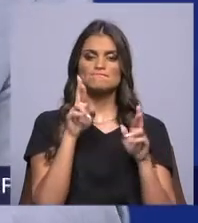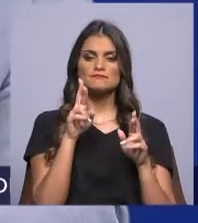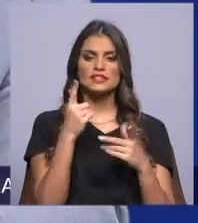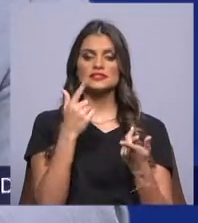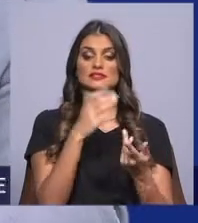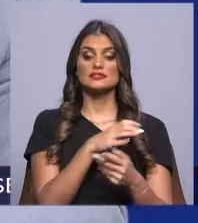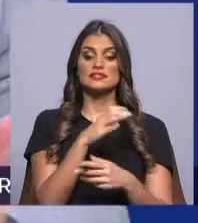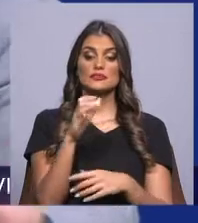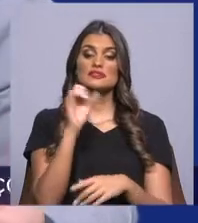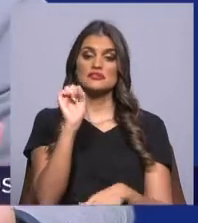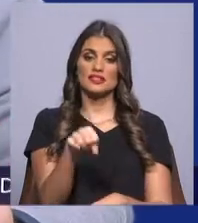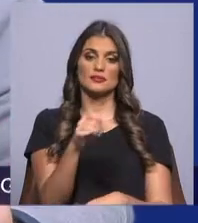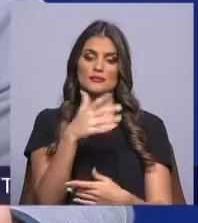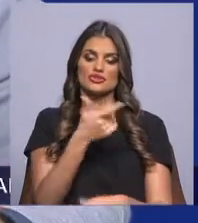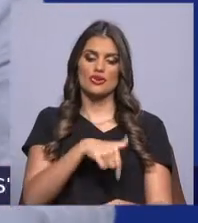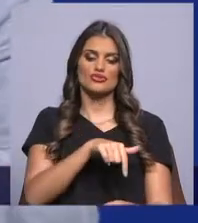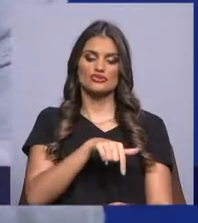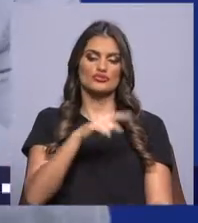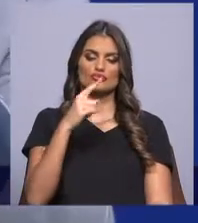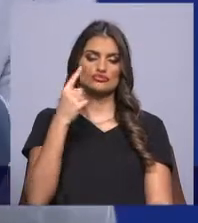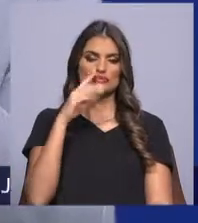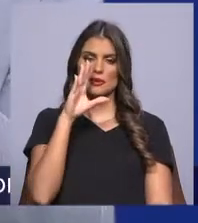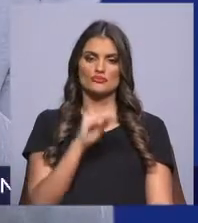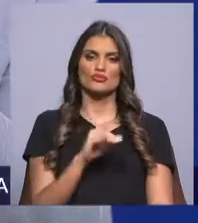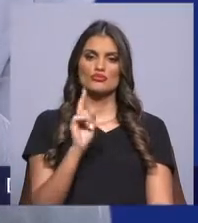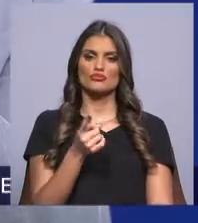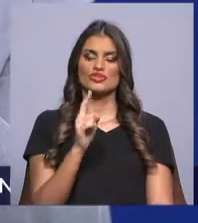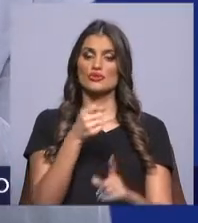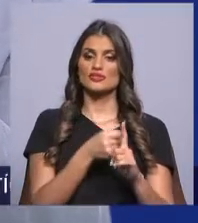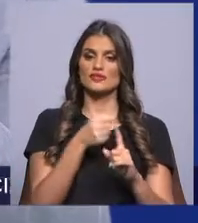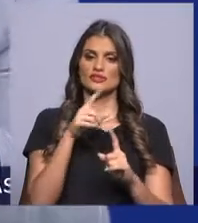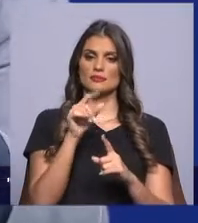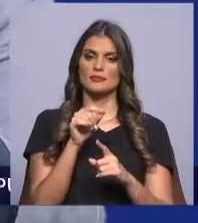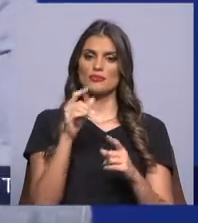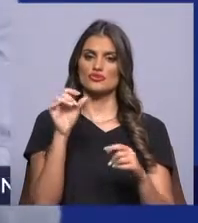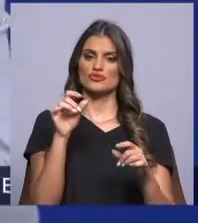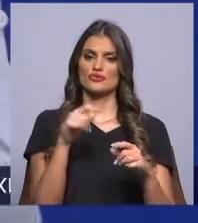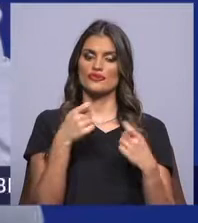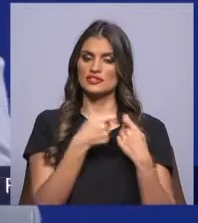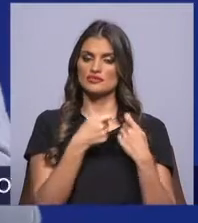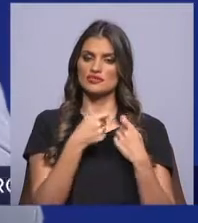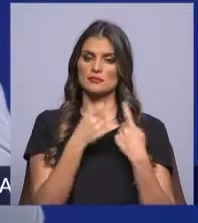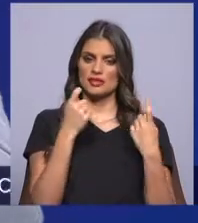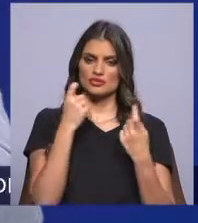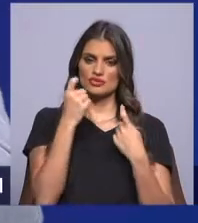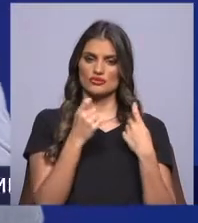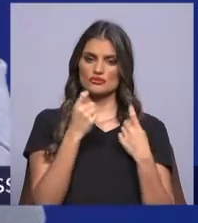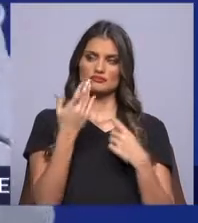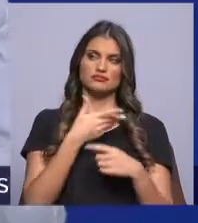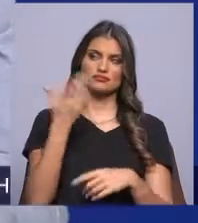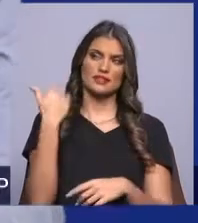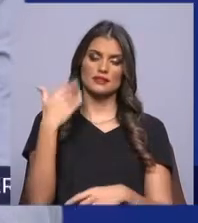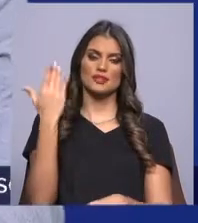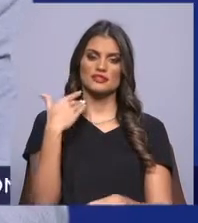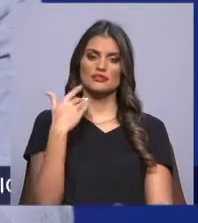Cientificamente, talvez, mas nós não os conhecemos. E, portanto, é um desafio também para os físicos que pensam que há muito, muito tempo,